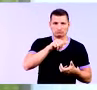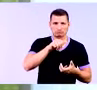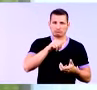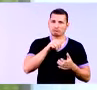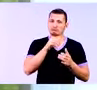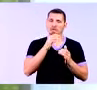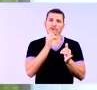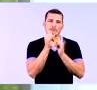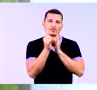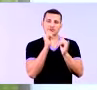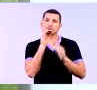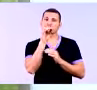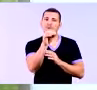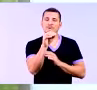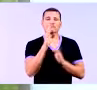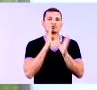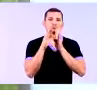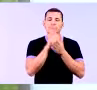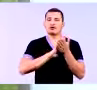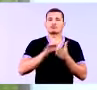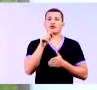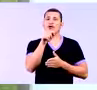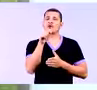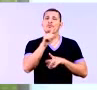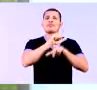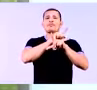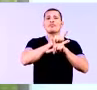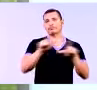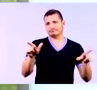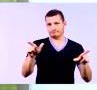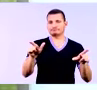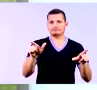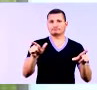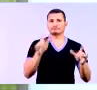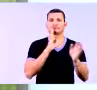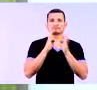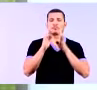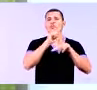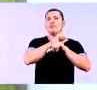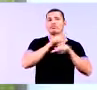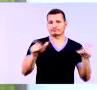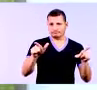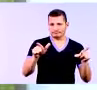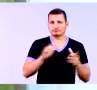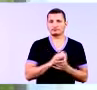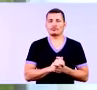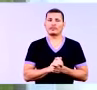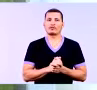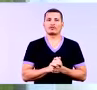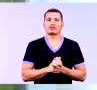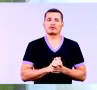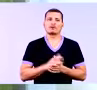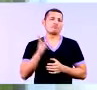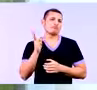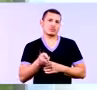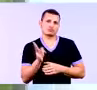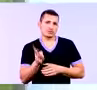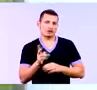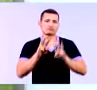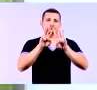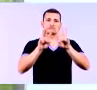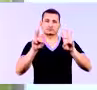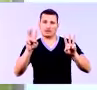no Facebook, ele não vai ter absolutamente nada a fornecer a você. Da mesma forma funcionam sites de